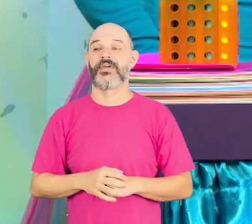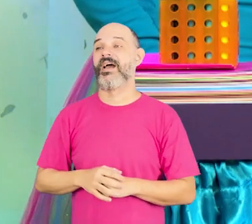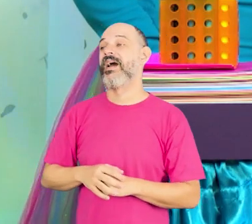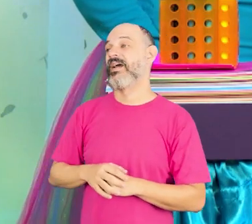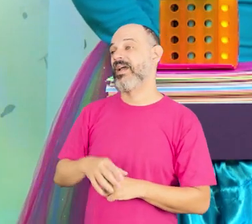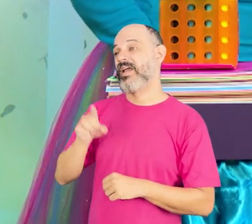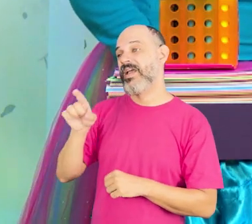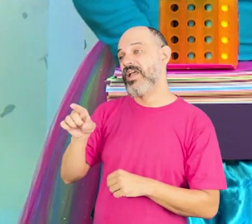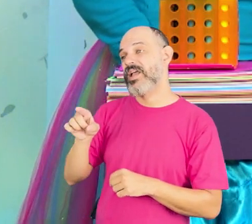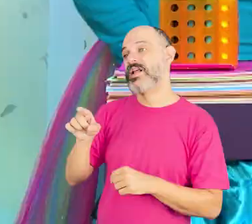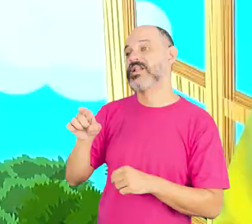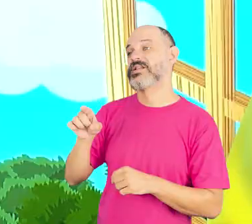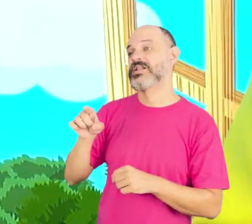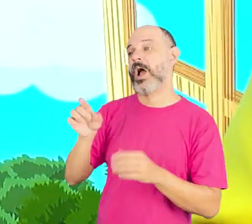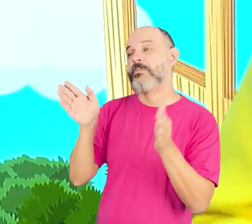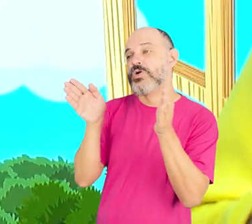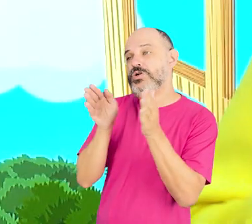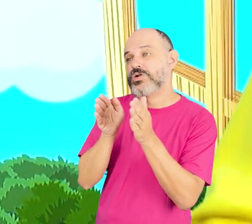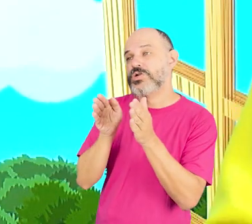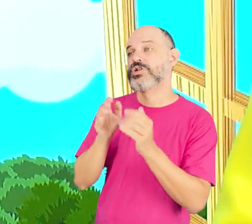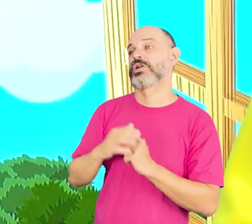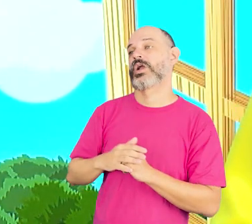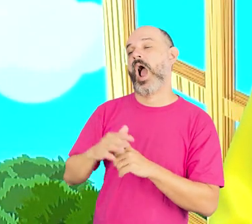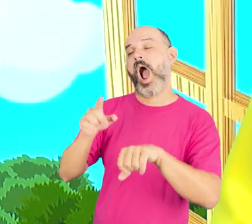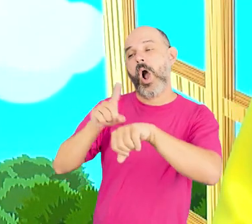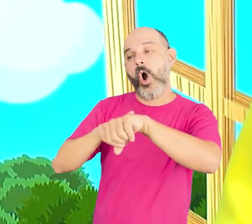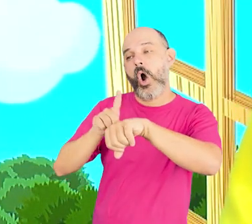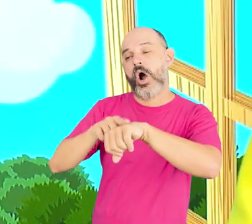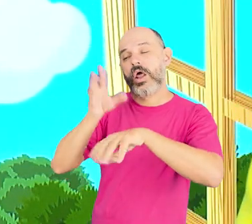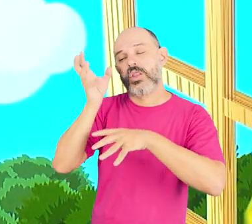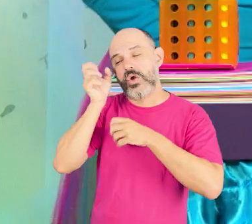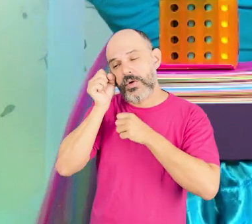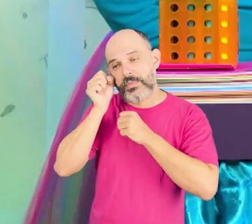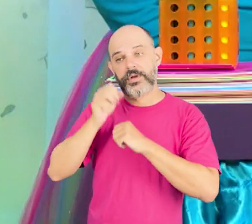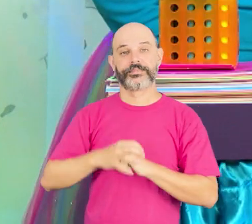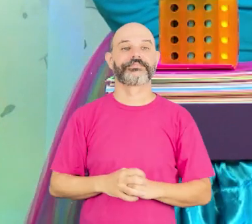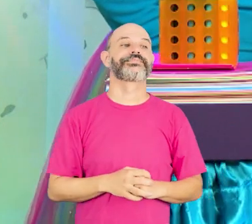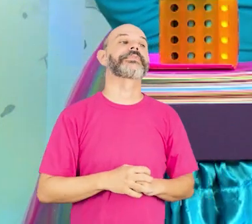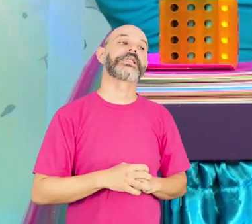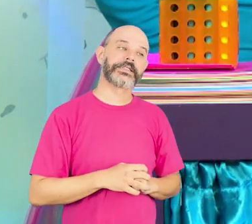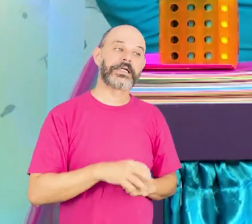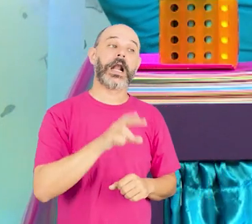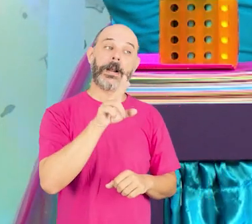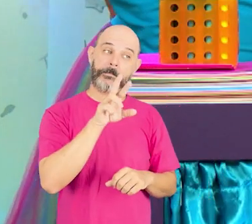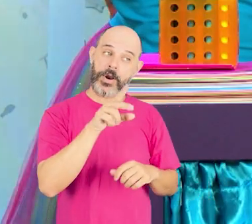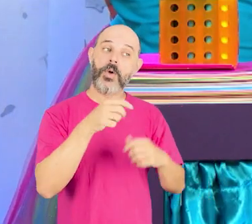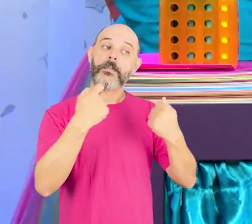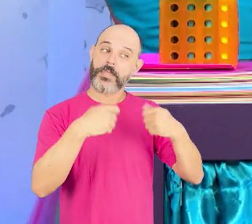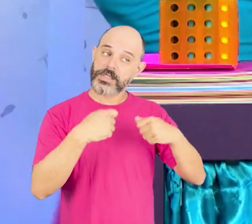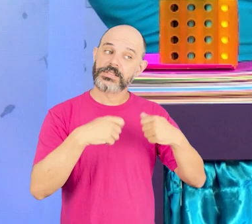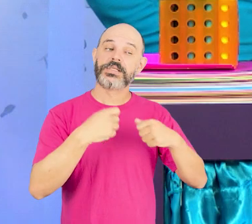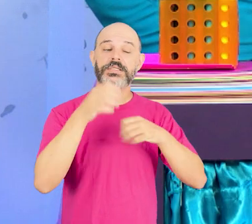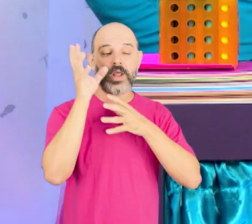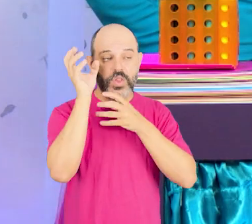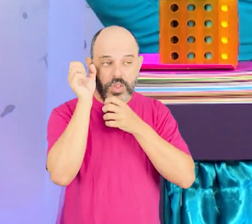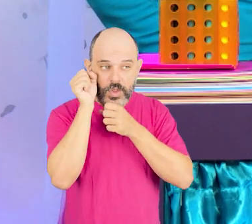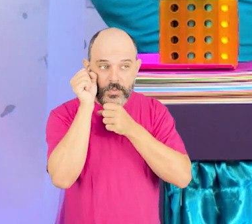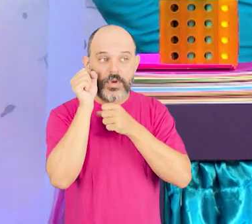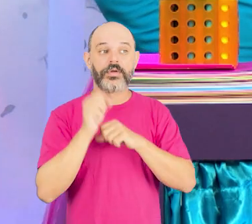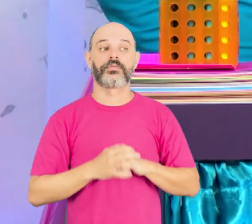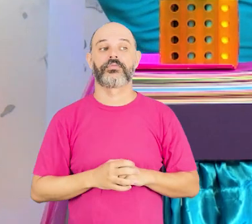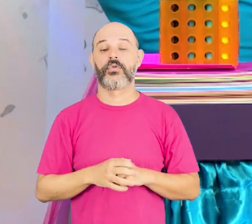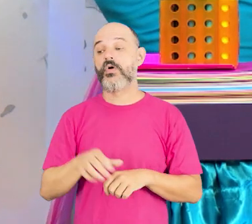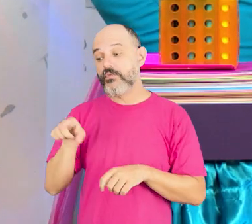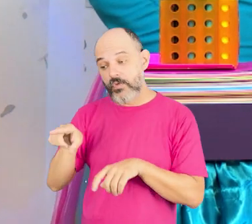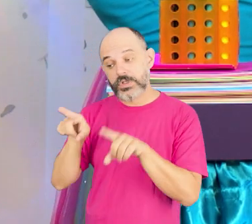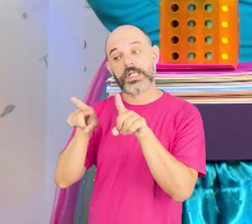da soneca. Ah, irmãozinhos, os pequeninos precisam de uma sonequinha,